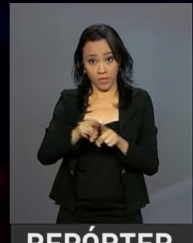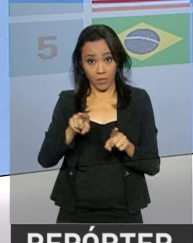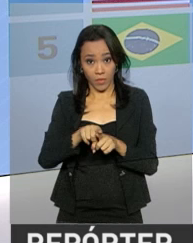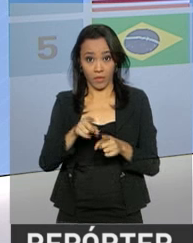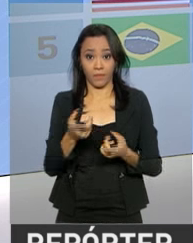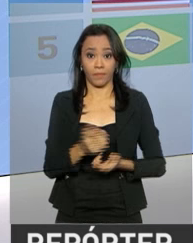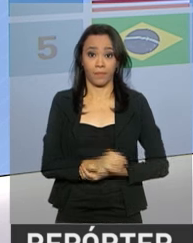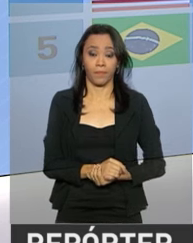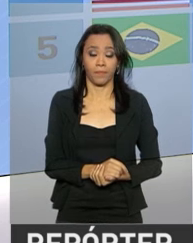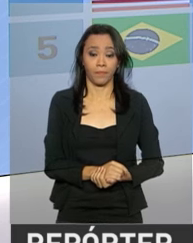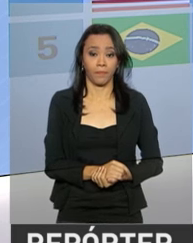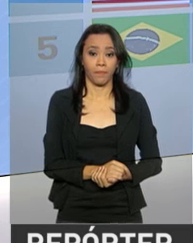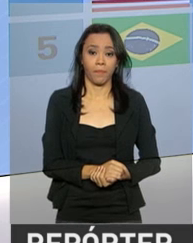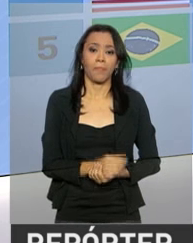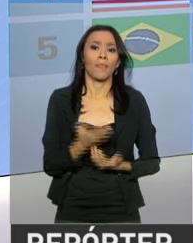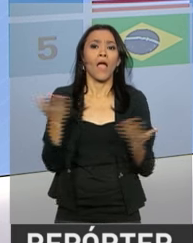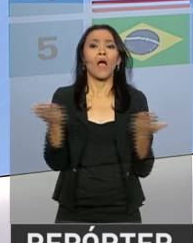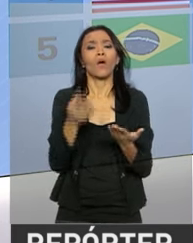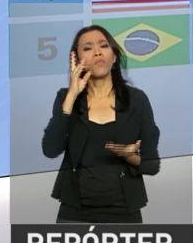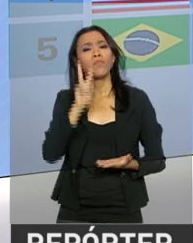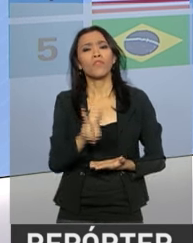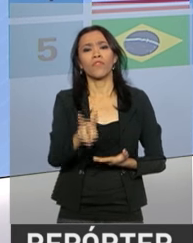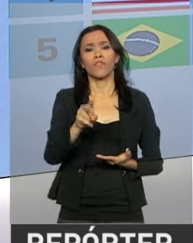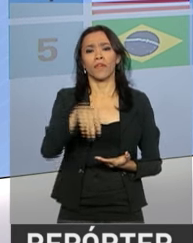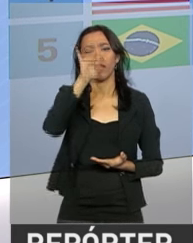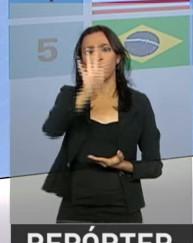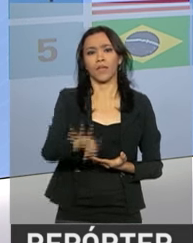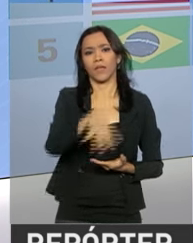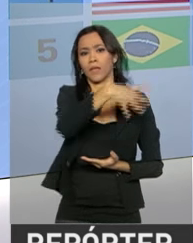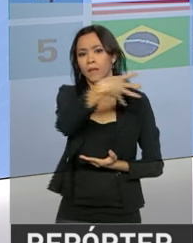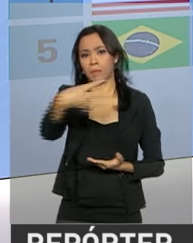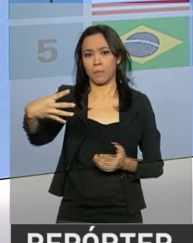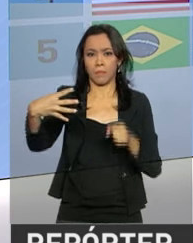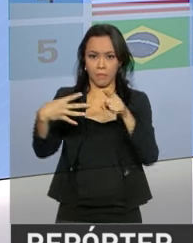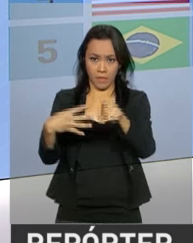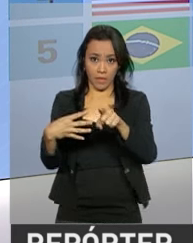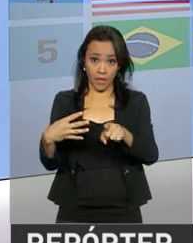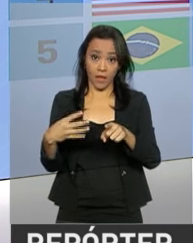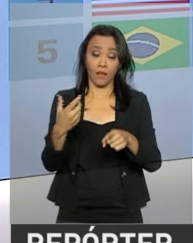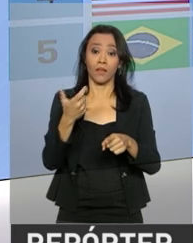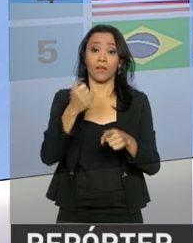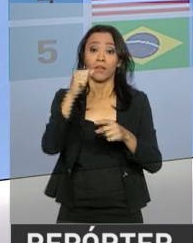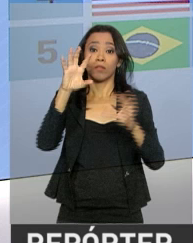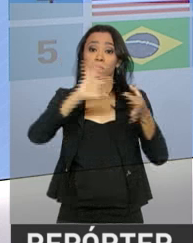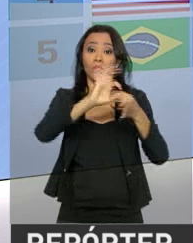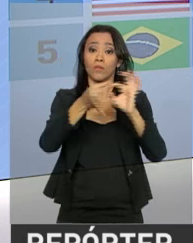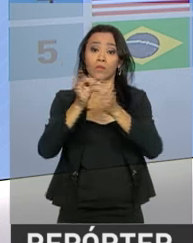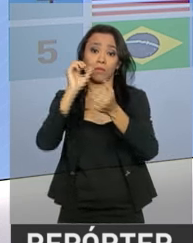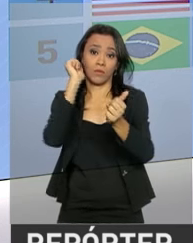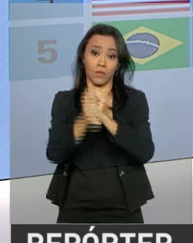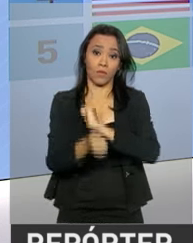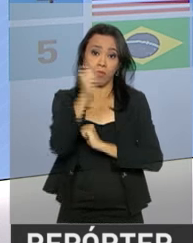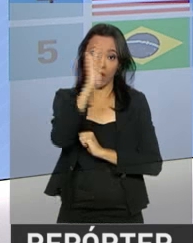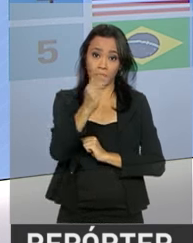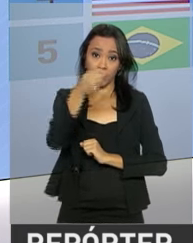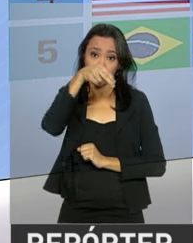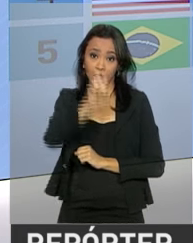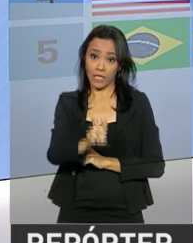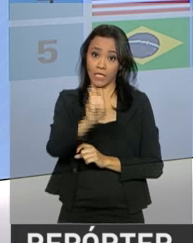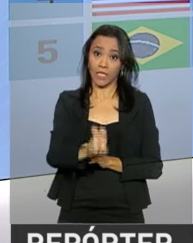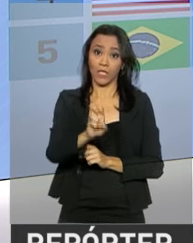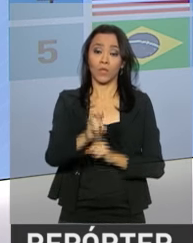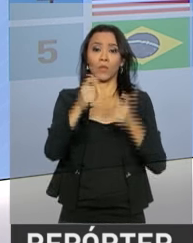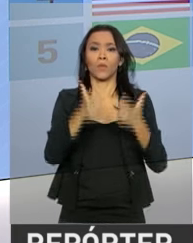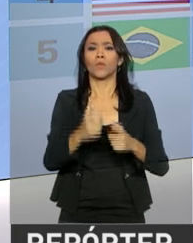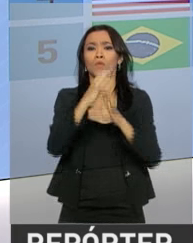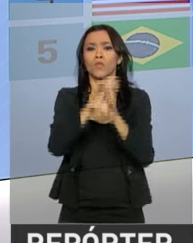afora. Bom, vamos ver agora como está o quadro de medalhas dos Jogos Paralímpicos. O Brasil segue em quinto lugar, com